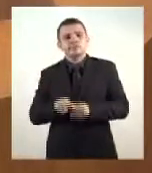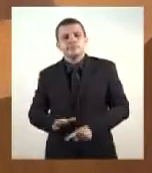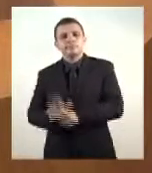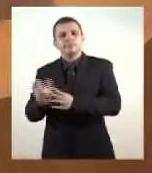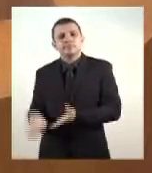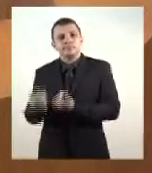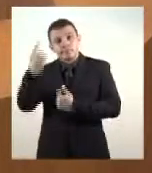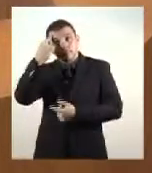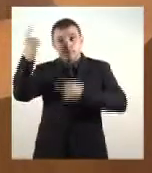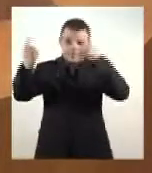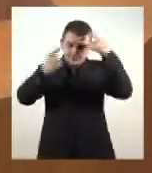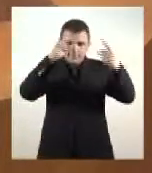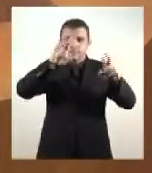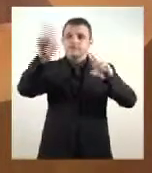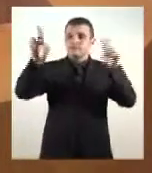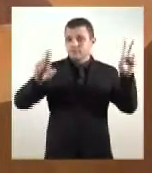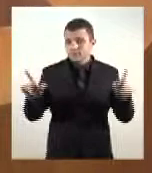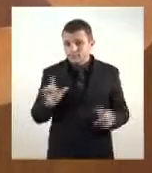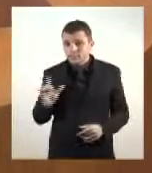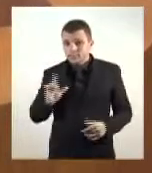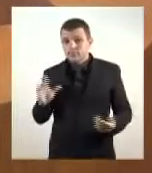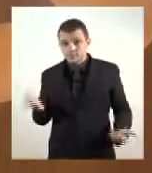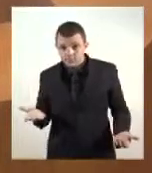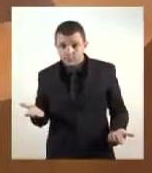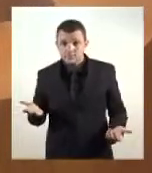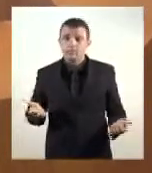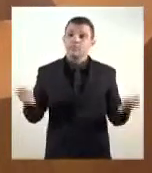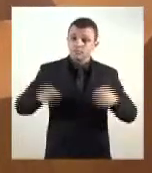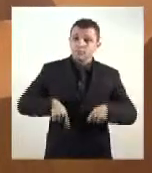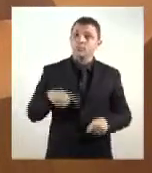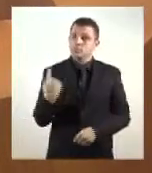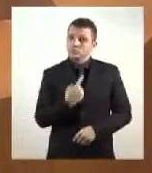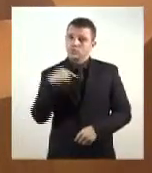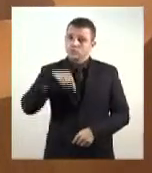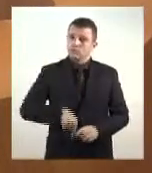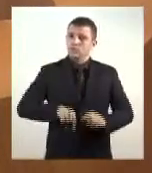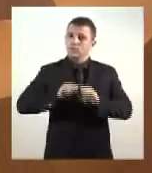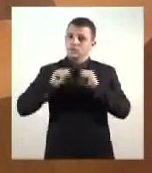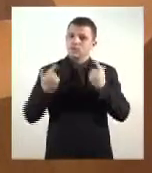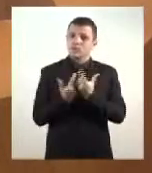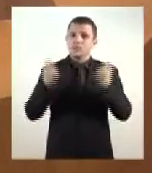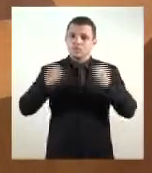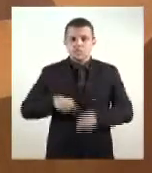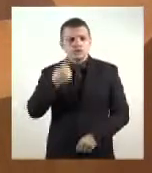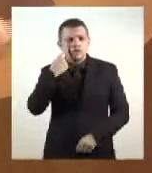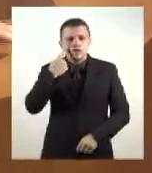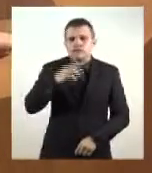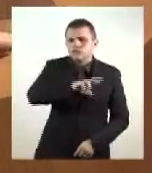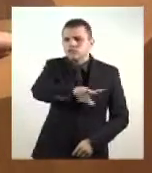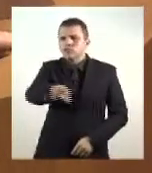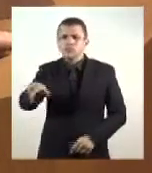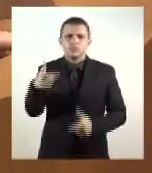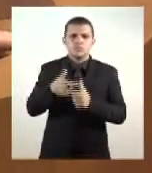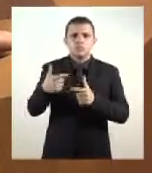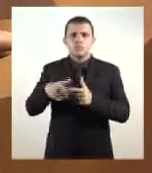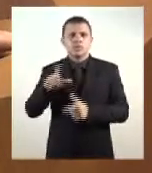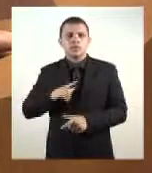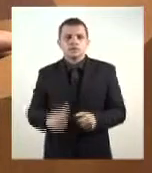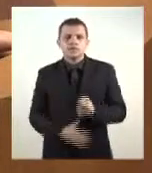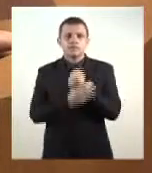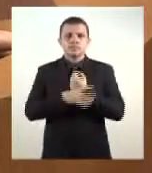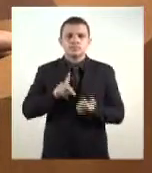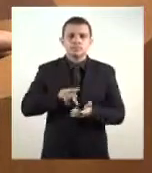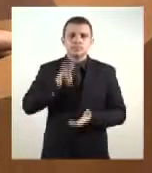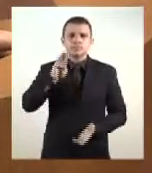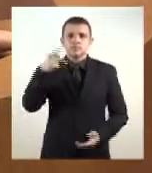pensassem em outras coisas? Será que nós não somos capazes aqui na Assembleia de ver tudo isso que está passando na segurança pública do nosso